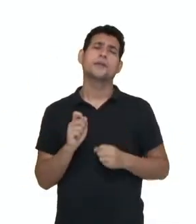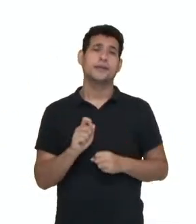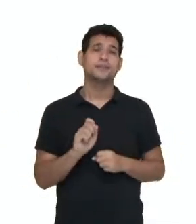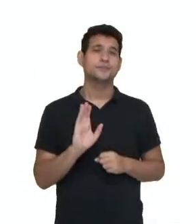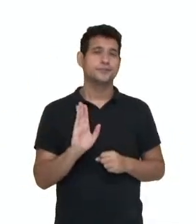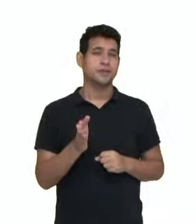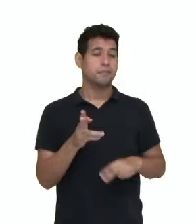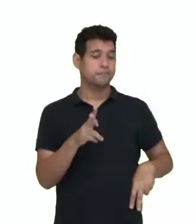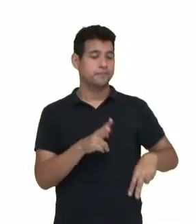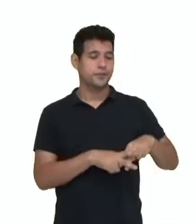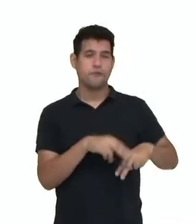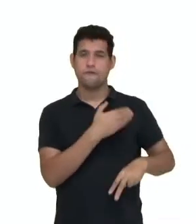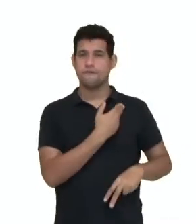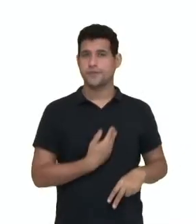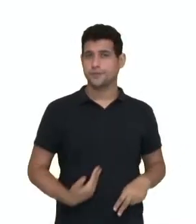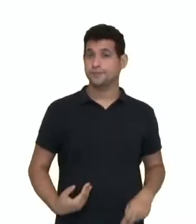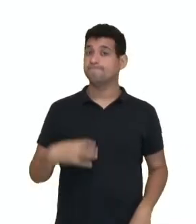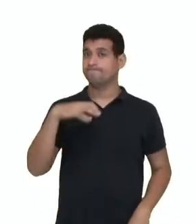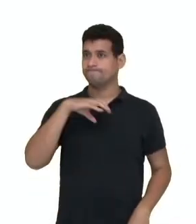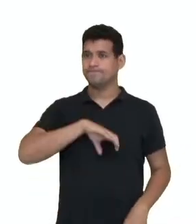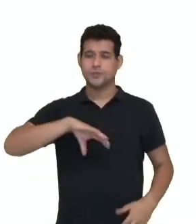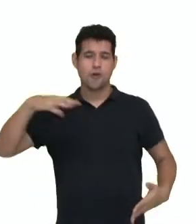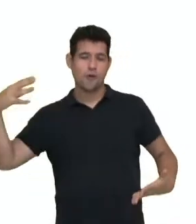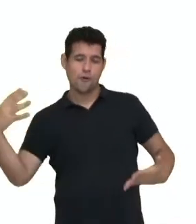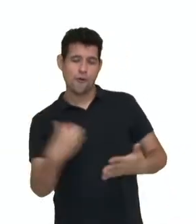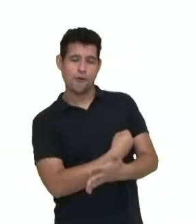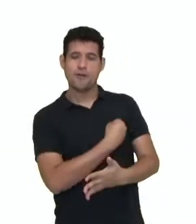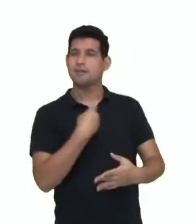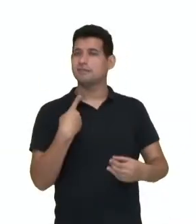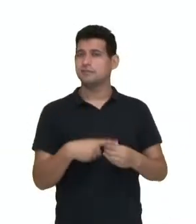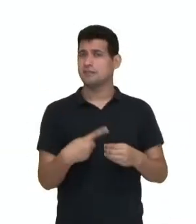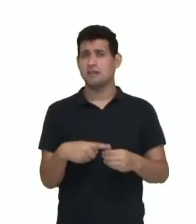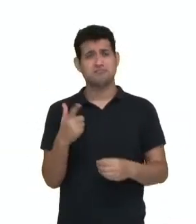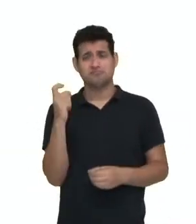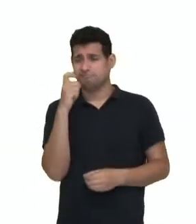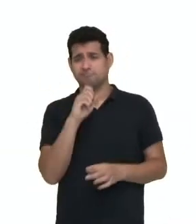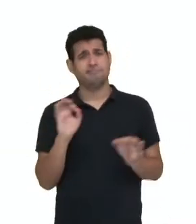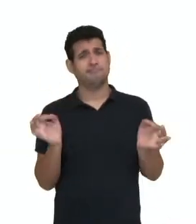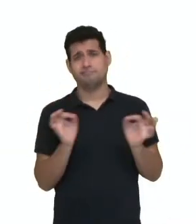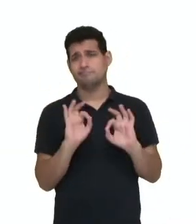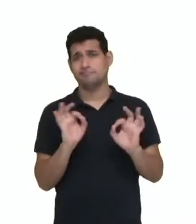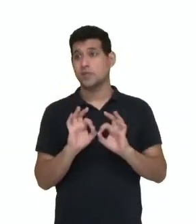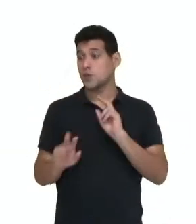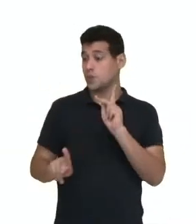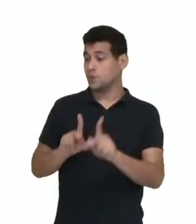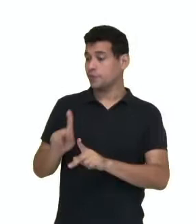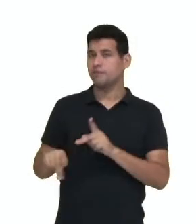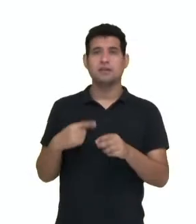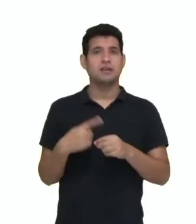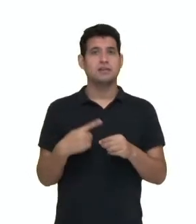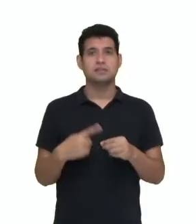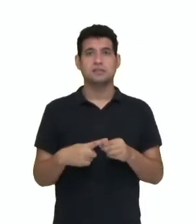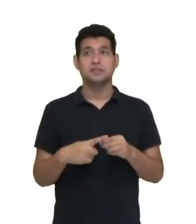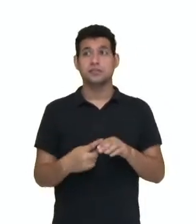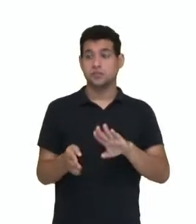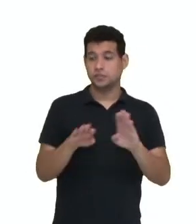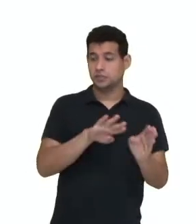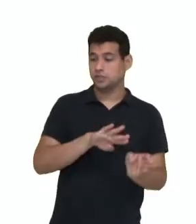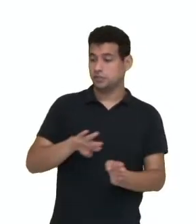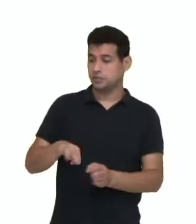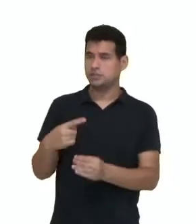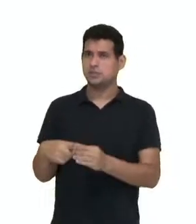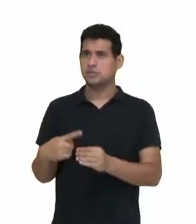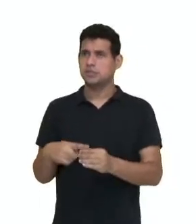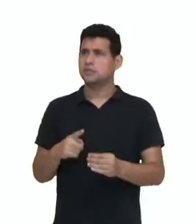Prenderam o governador português e conquistaram a cidade sem muita dificuldade. A população da cidade retirou-se para o interior e